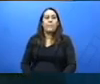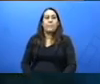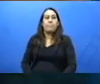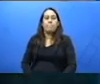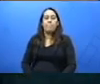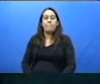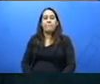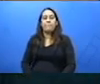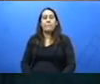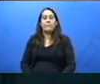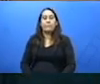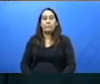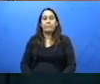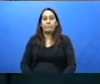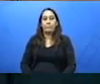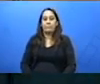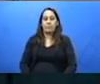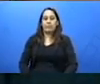Escreveram?